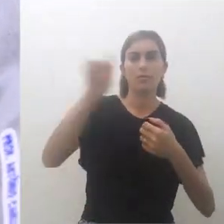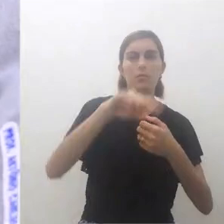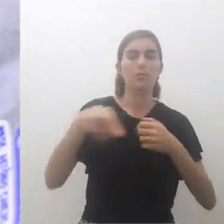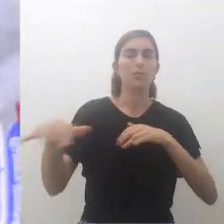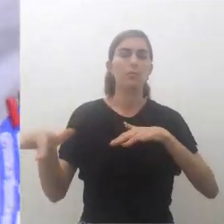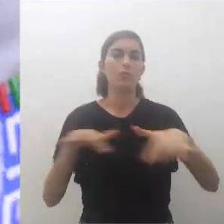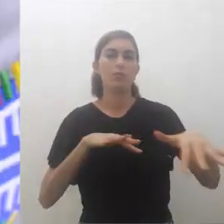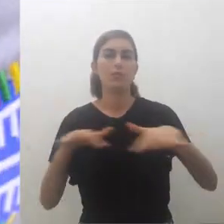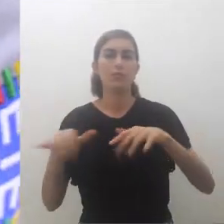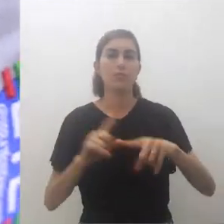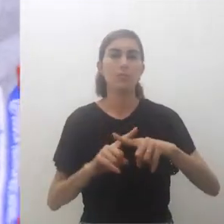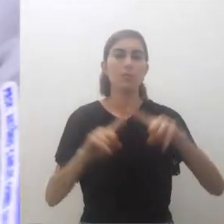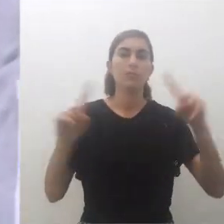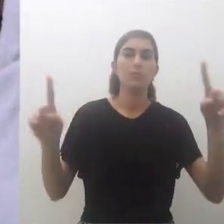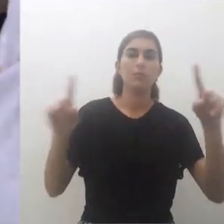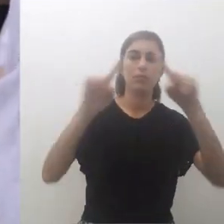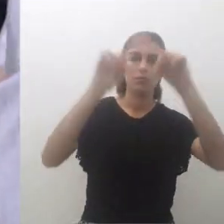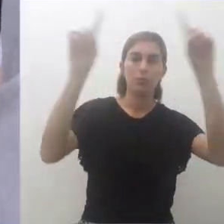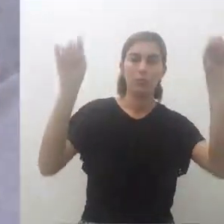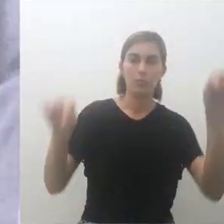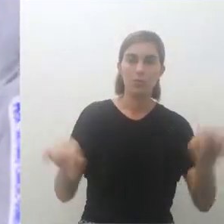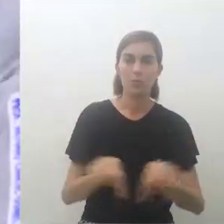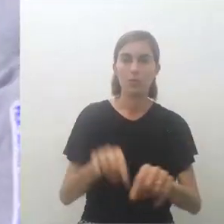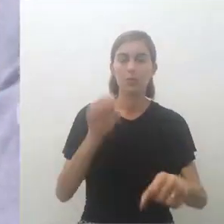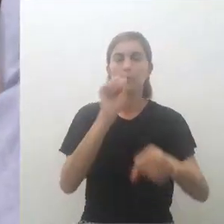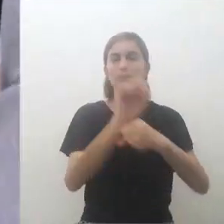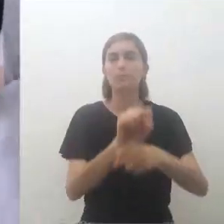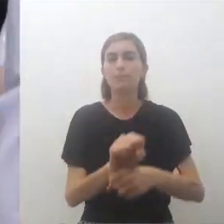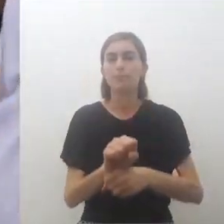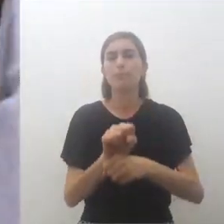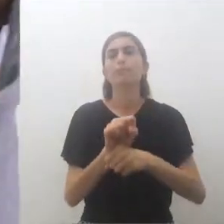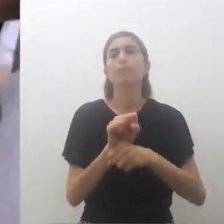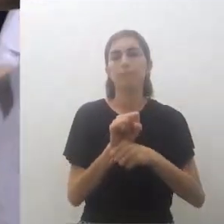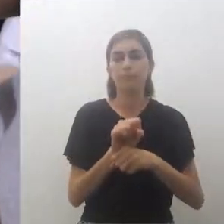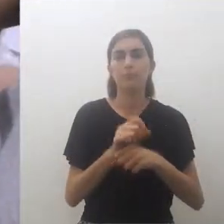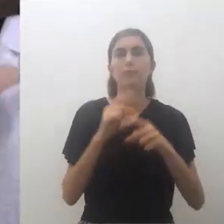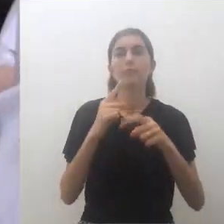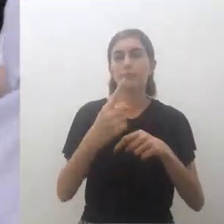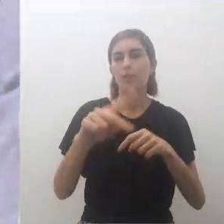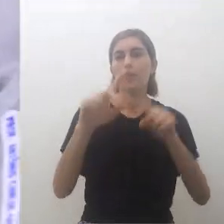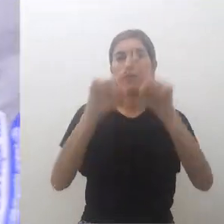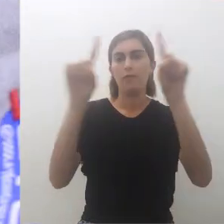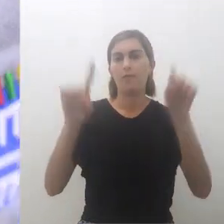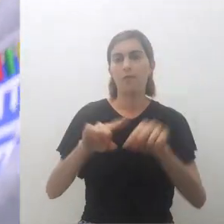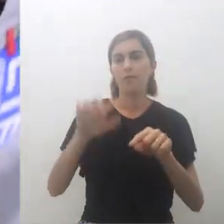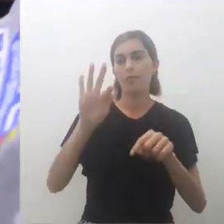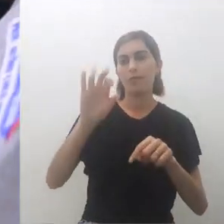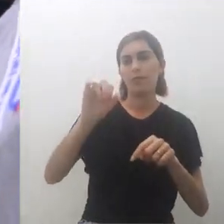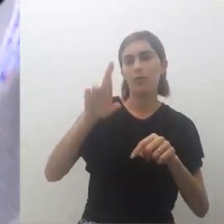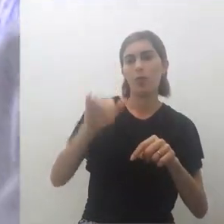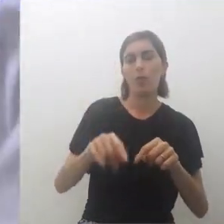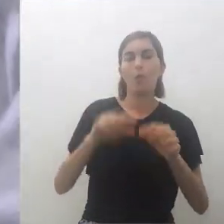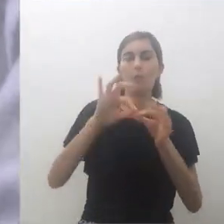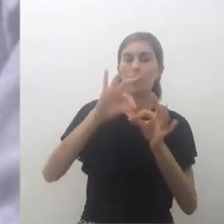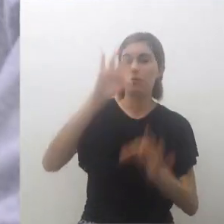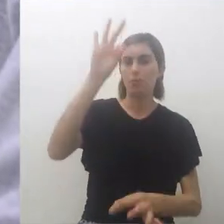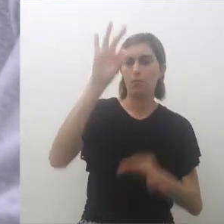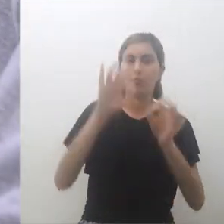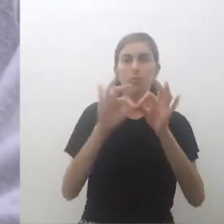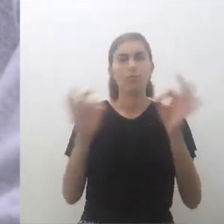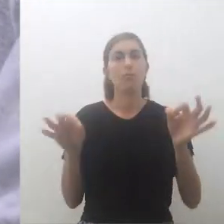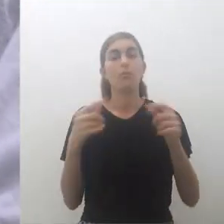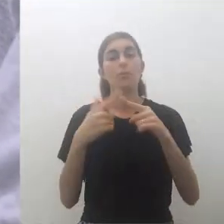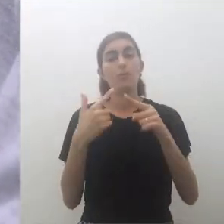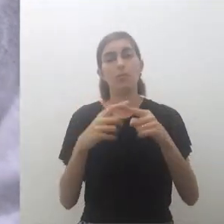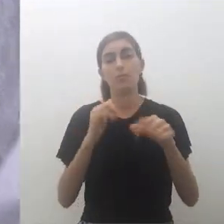si, mas o quadrado gera uma estaticidade devido à sua forma e até ao seu tamanho. Porque